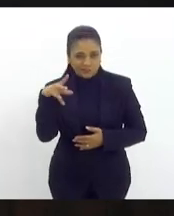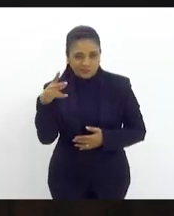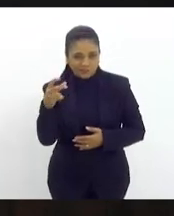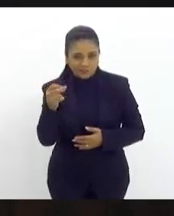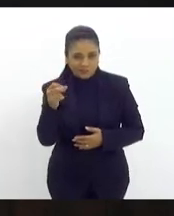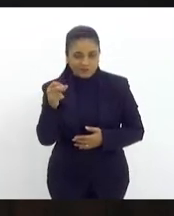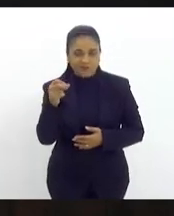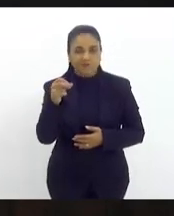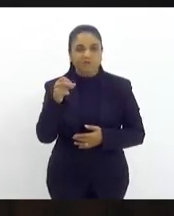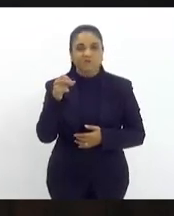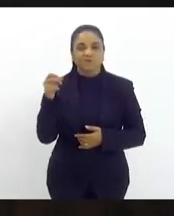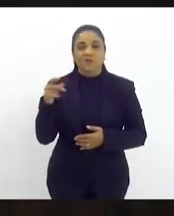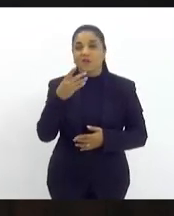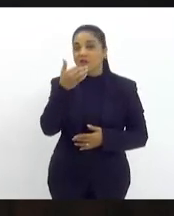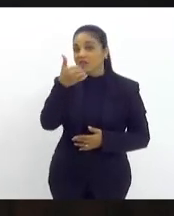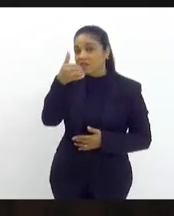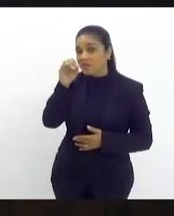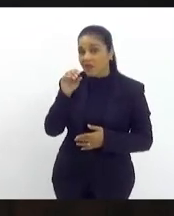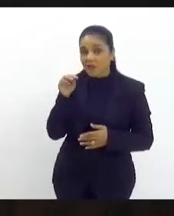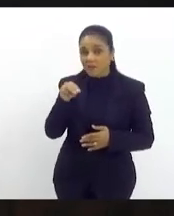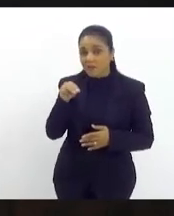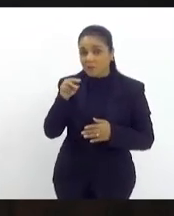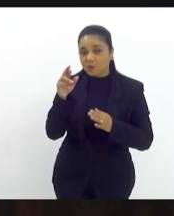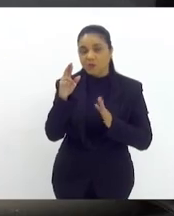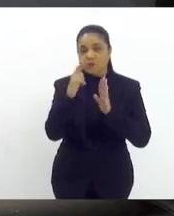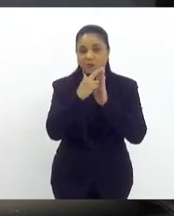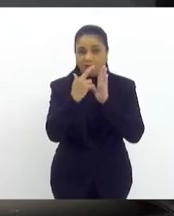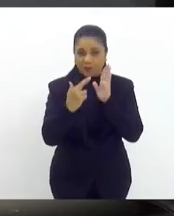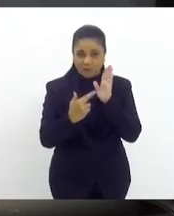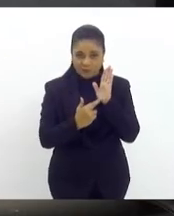dispõe de 10 minutos longe